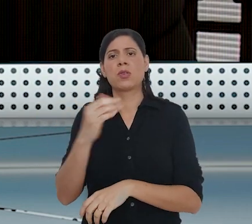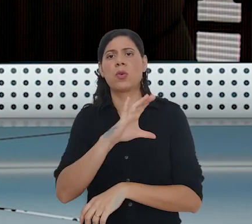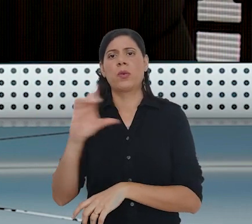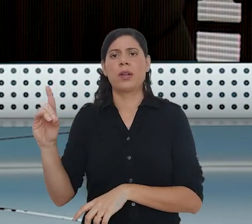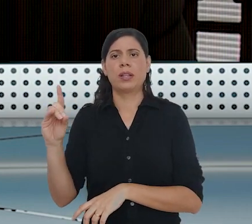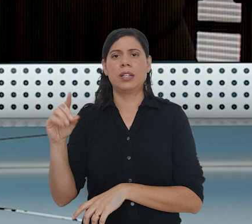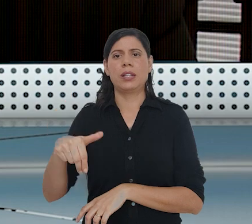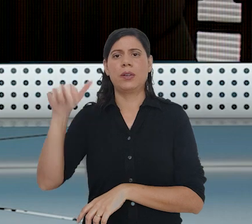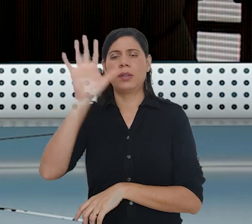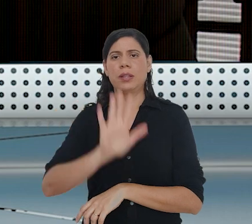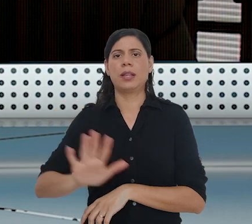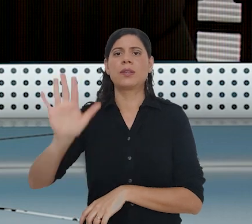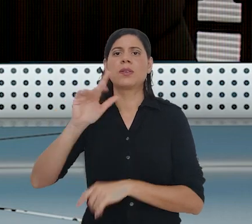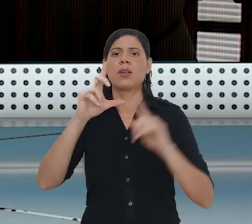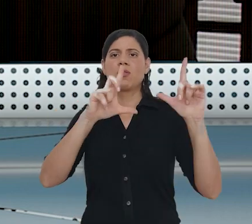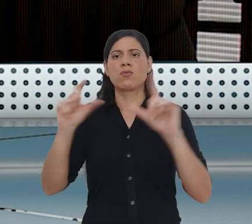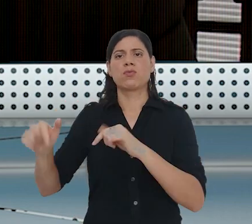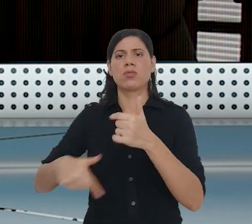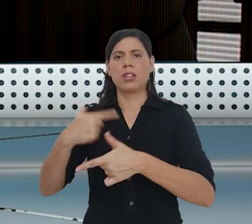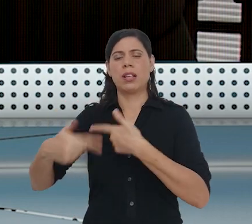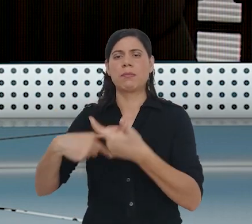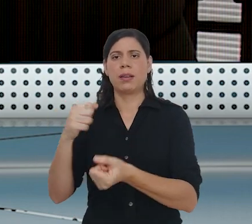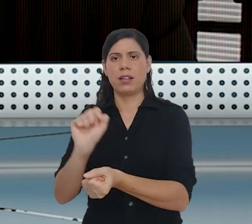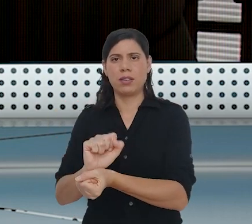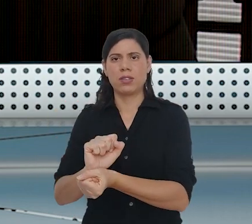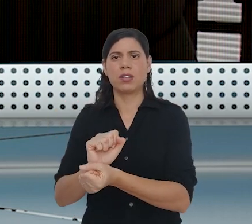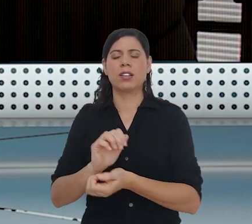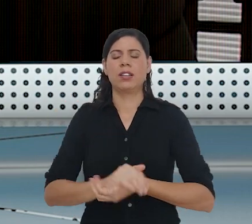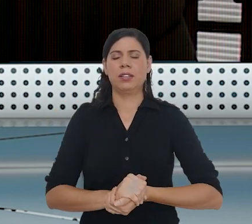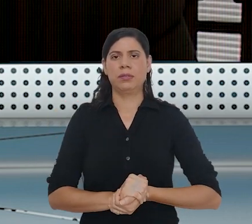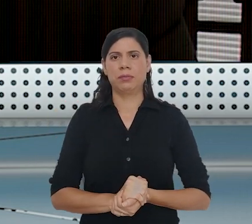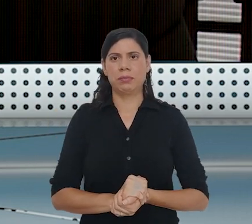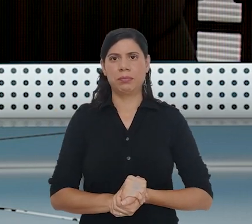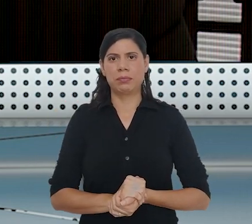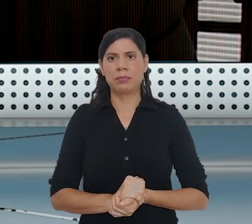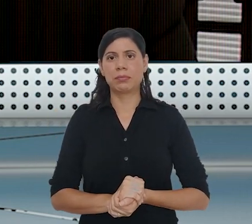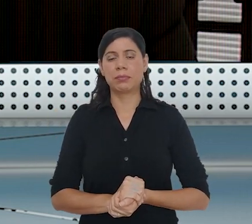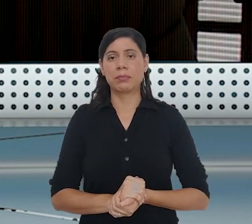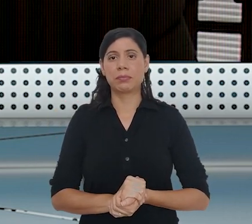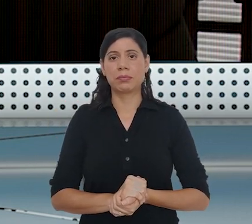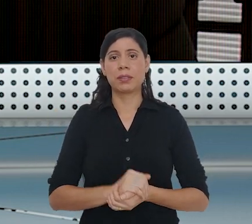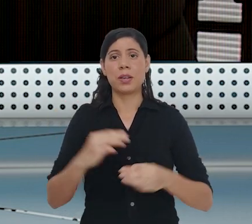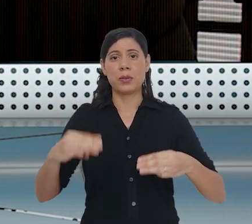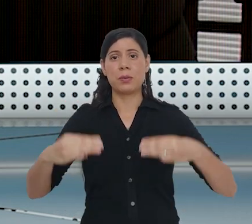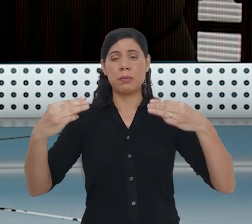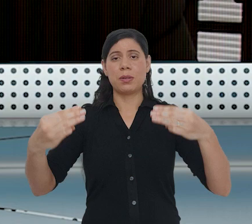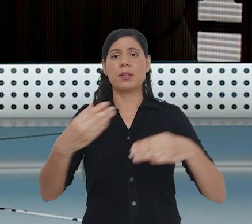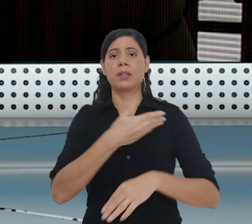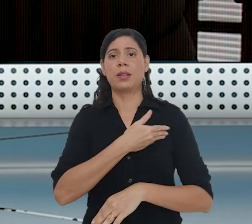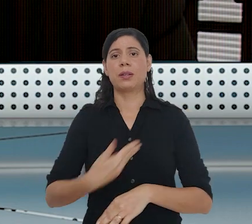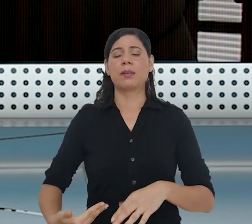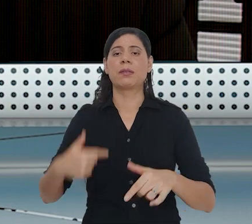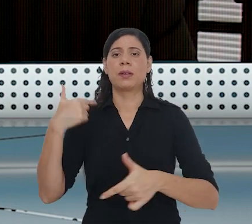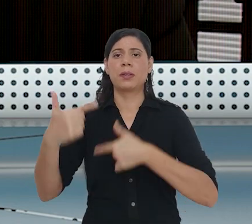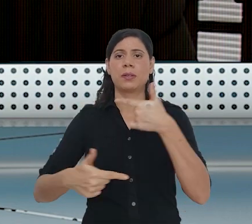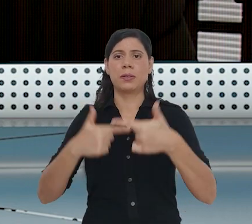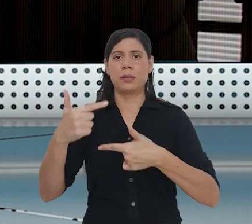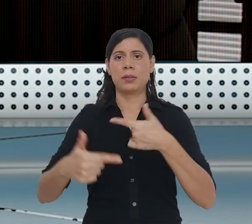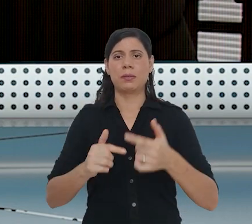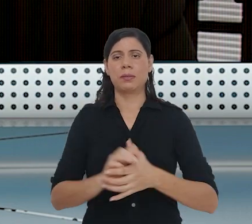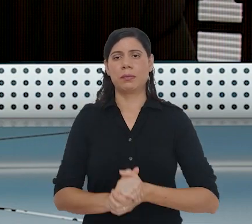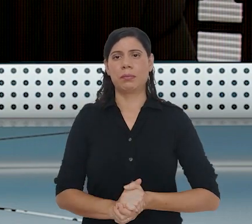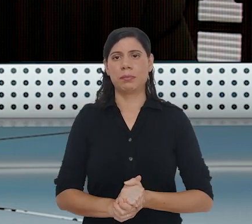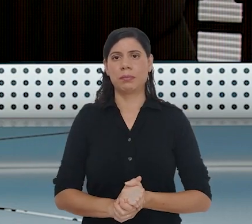vice-coordenador nacional de erradicação do trabalho escravo e enfrentamento ao tráfico de pessoas do Ministério Público do Trabalho,